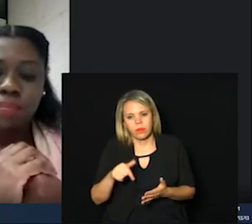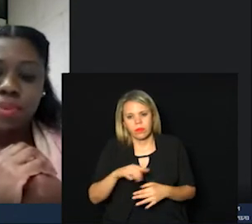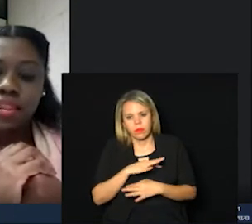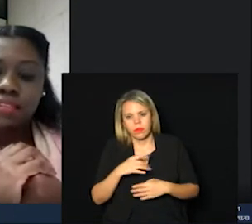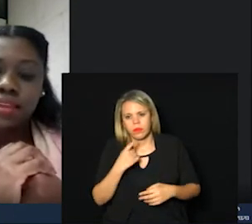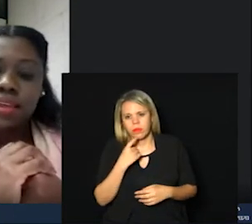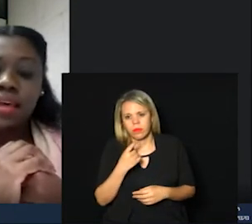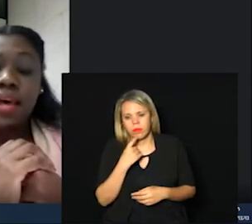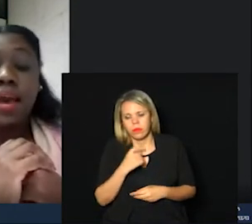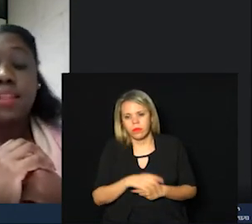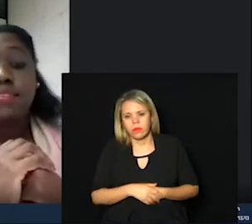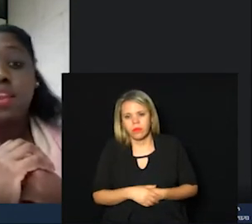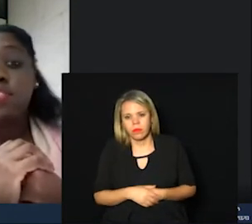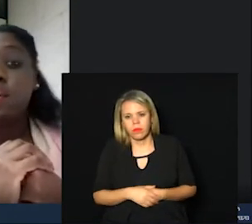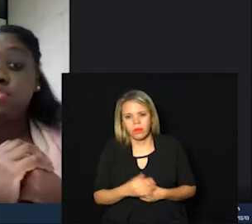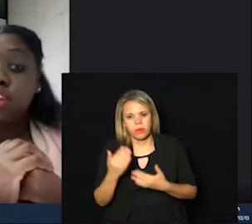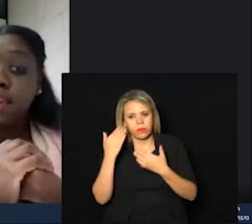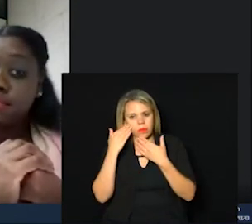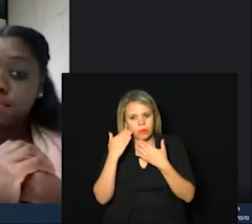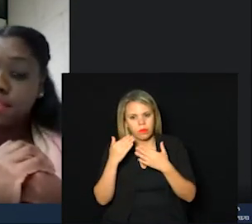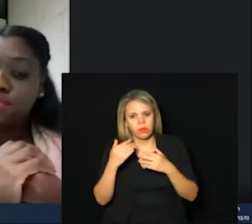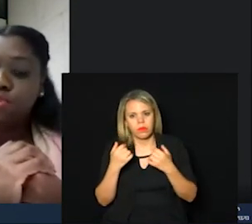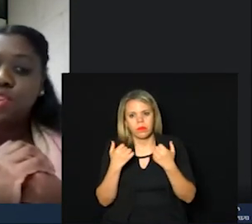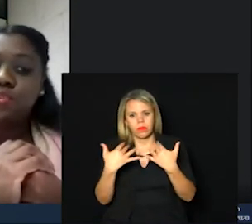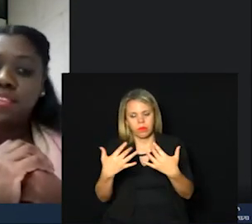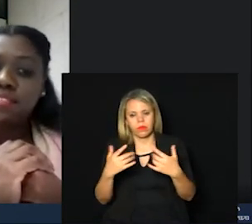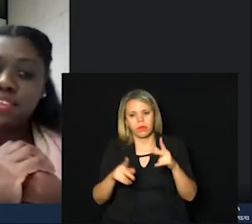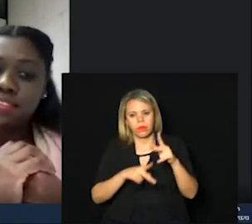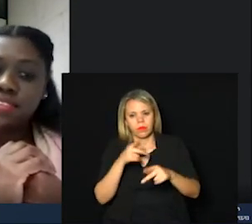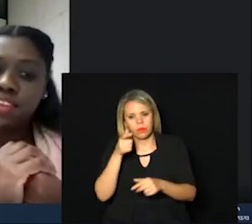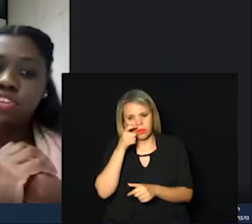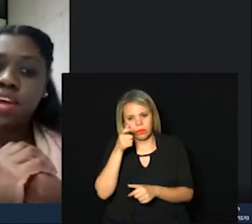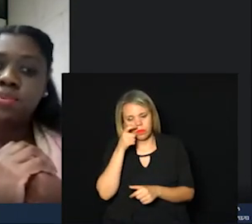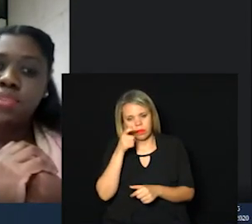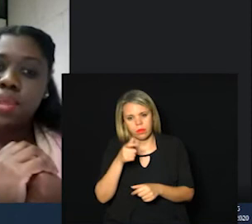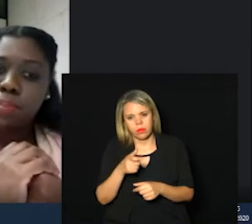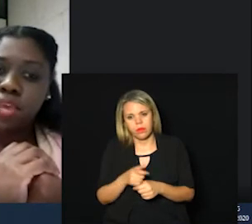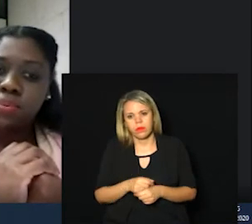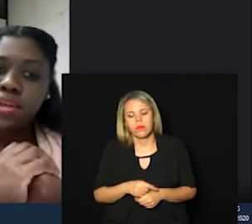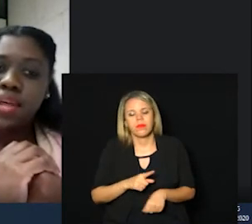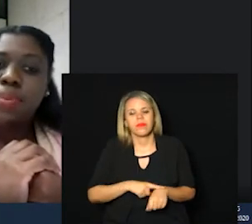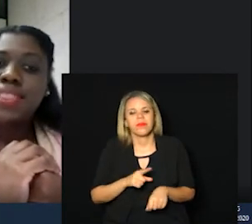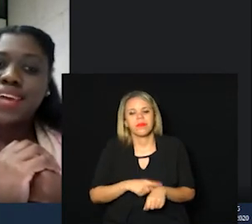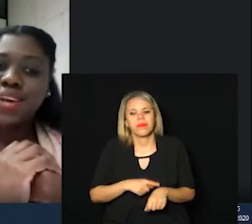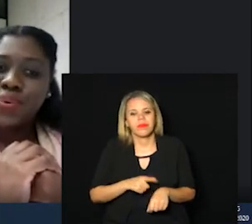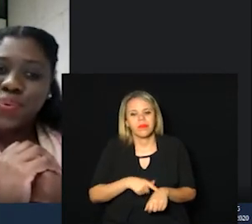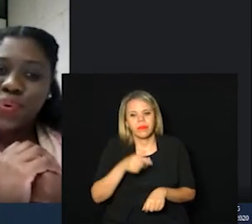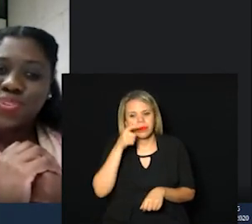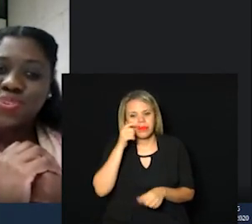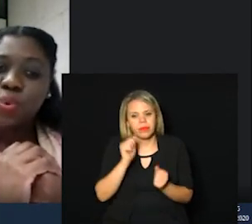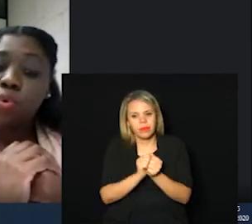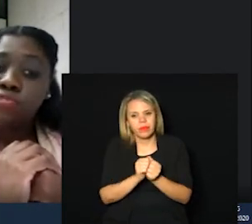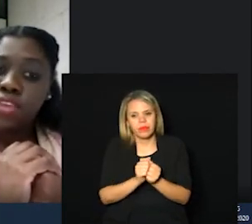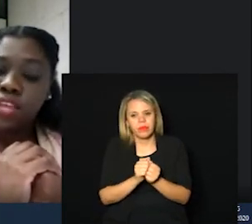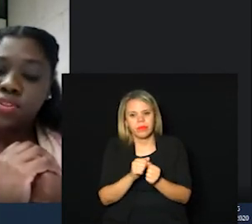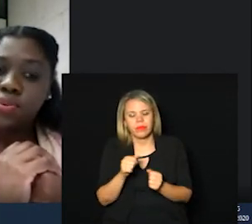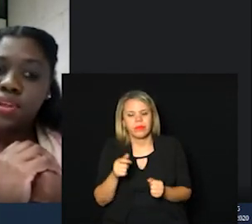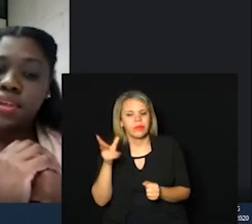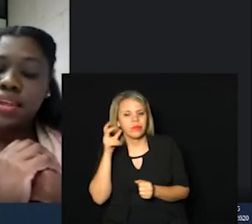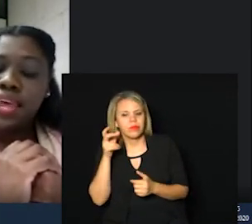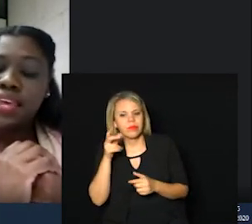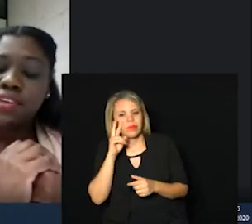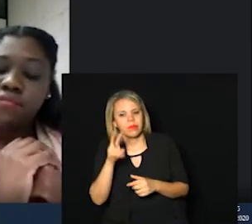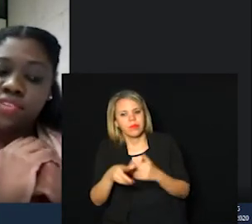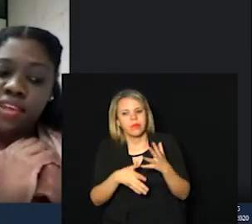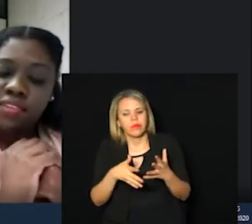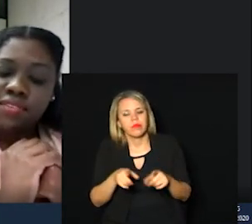de Campinas. Agradecer a nossa audiência, todos que nos assistem, que tiraram um tempinho para estar aqui conosco, ouvindo,